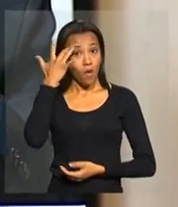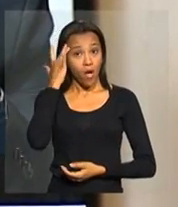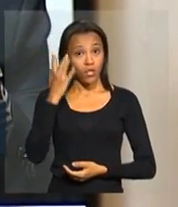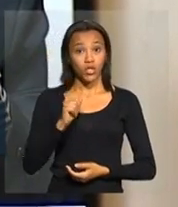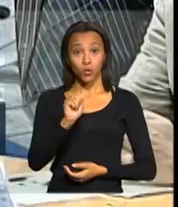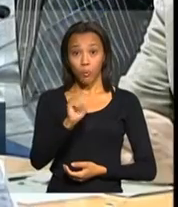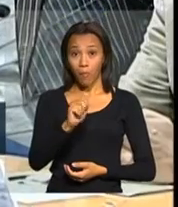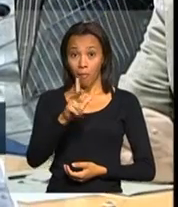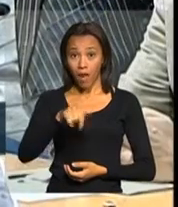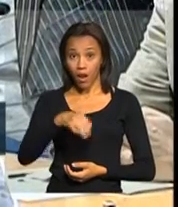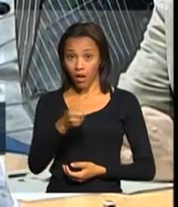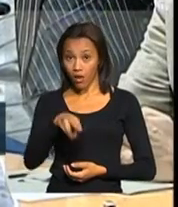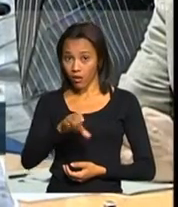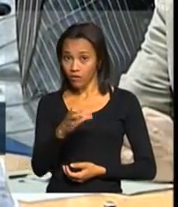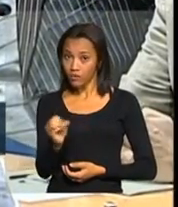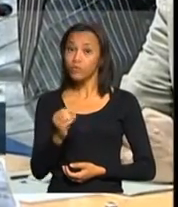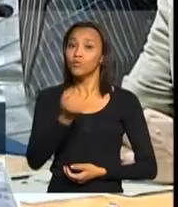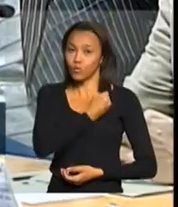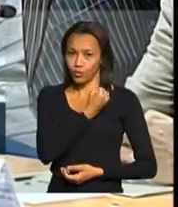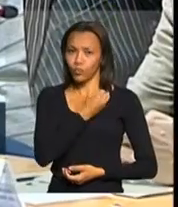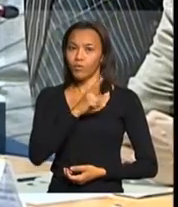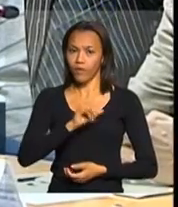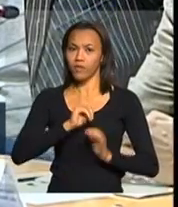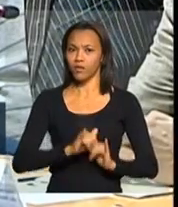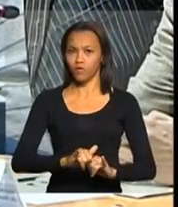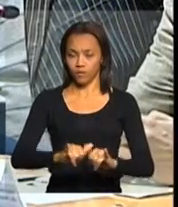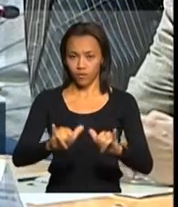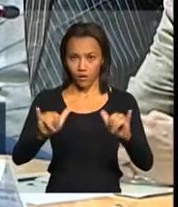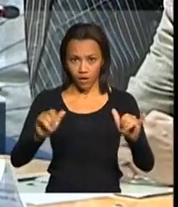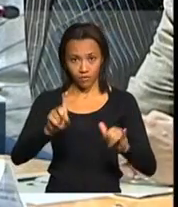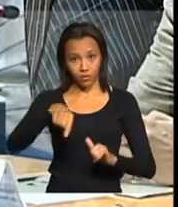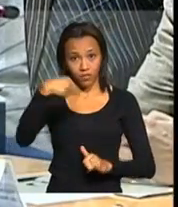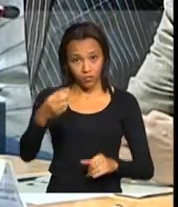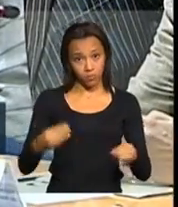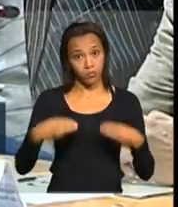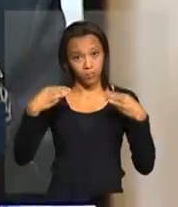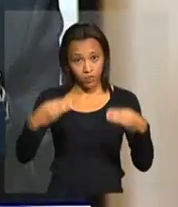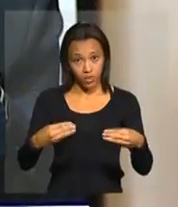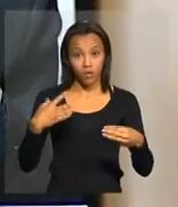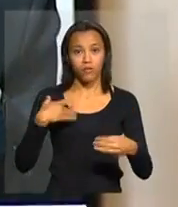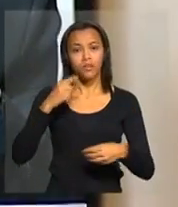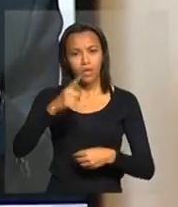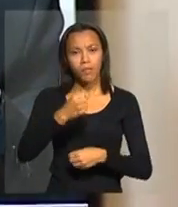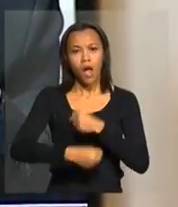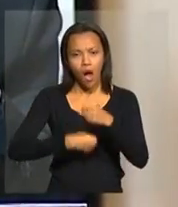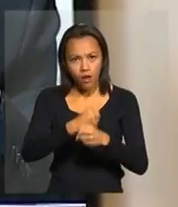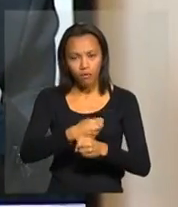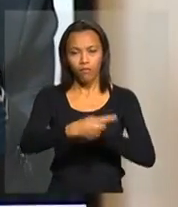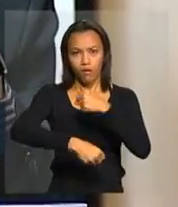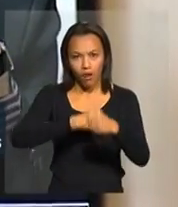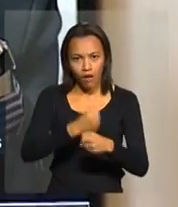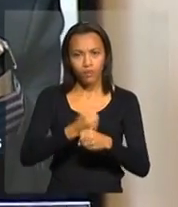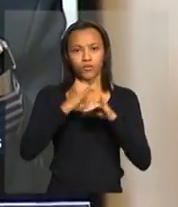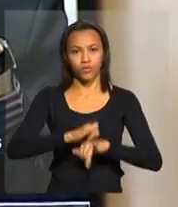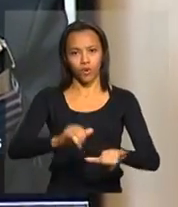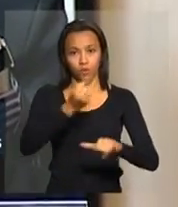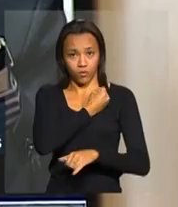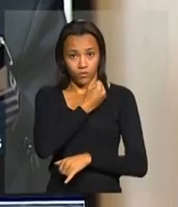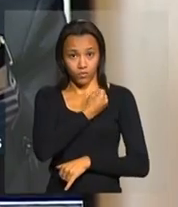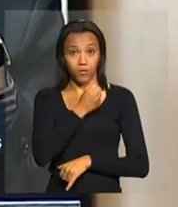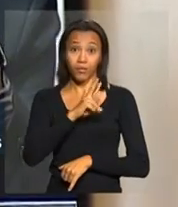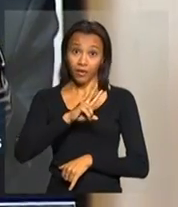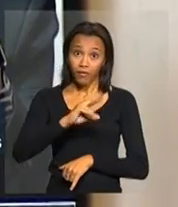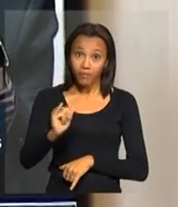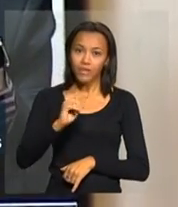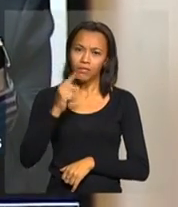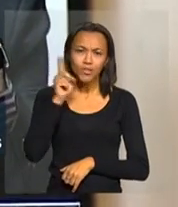dos números deverá ser divulgado futuramente pelo Ministério de maneira anual, porque esses números se solidificam e